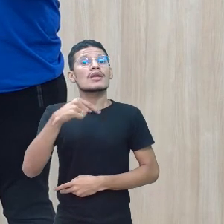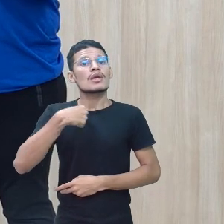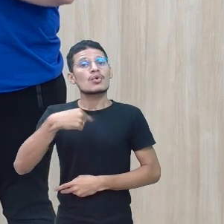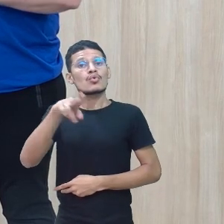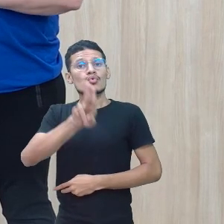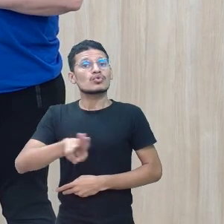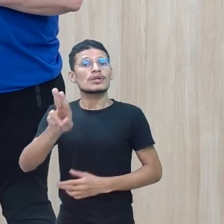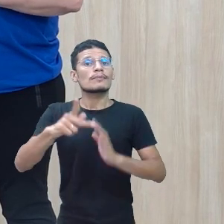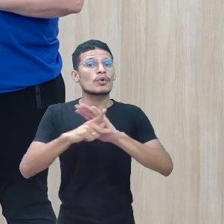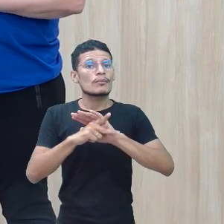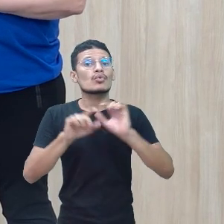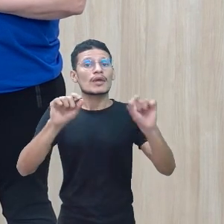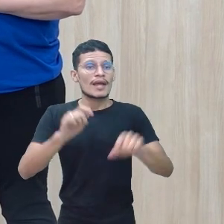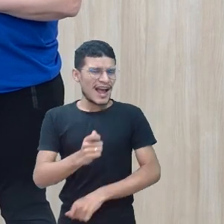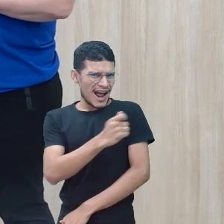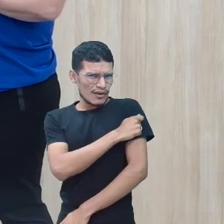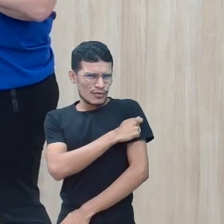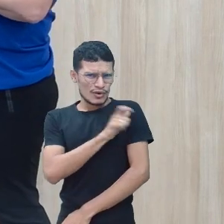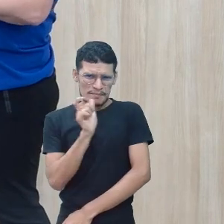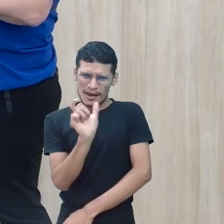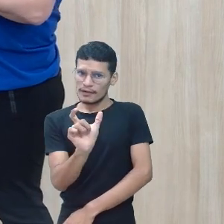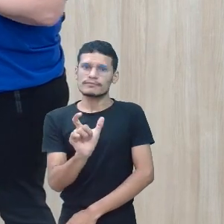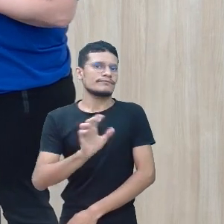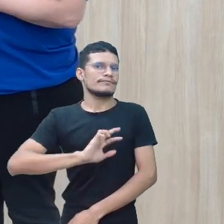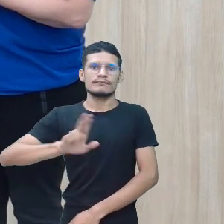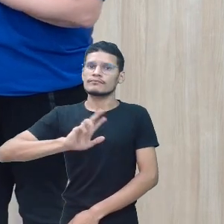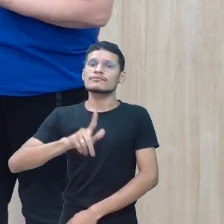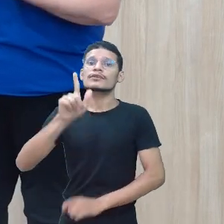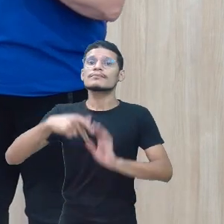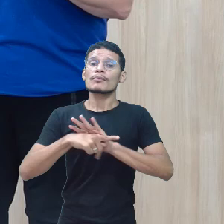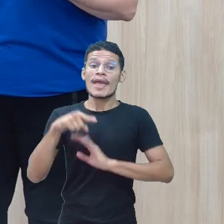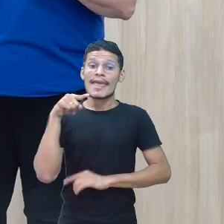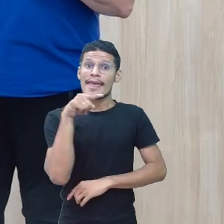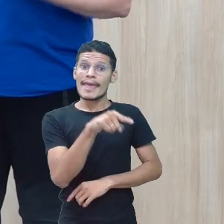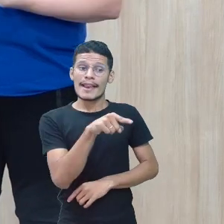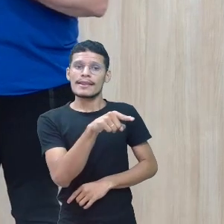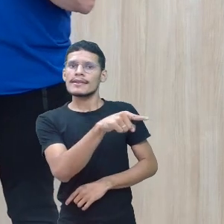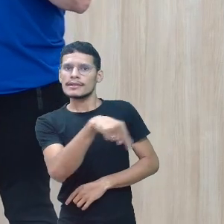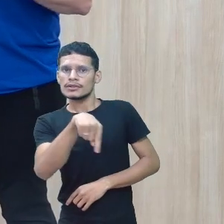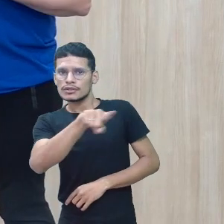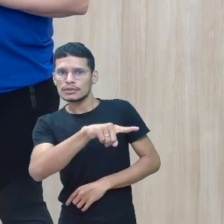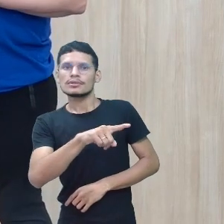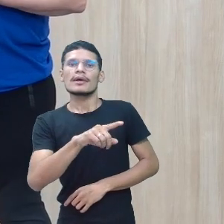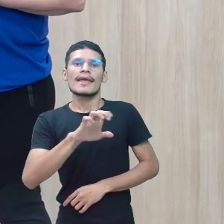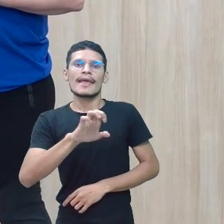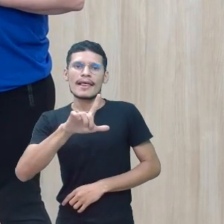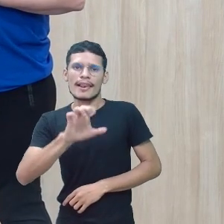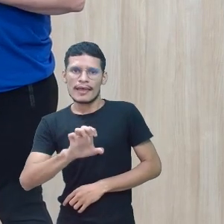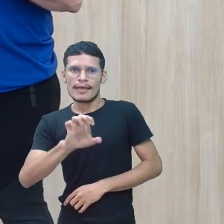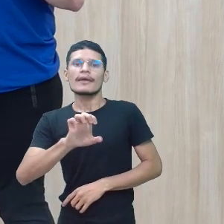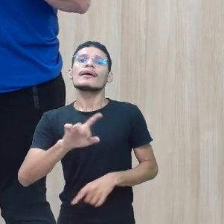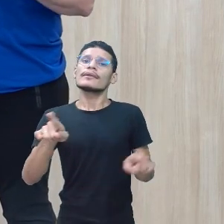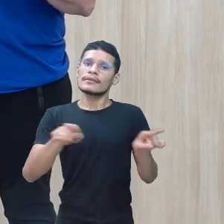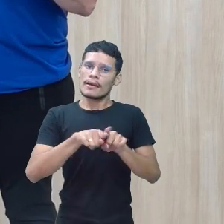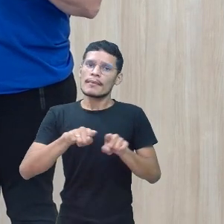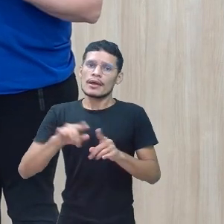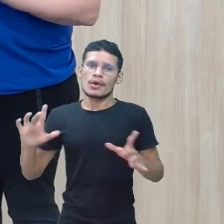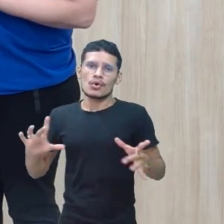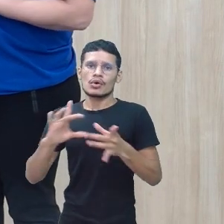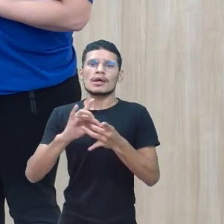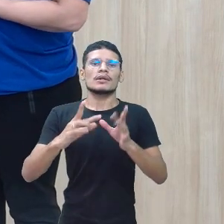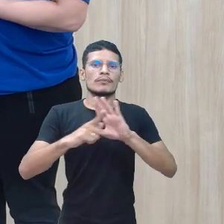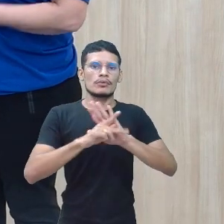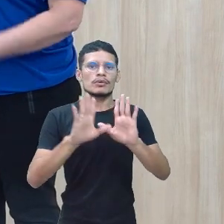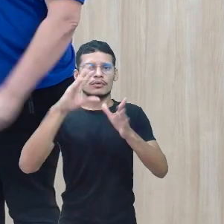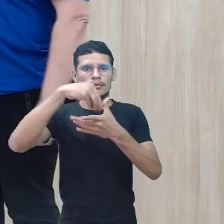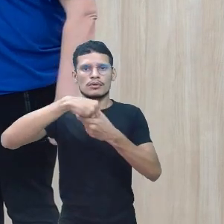usei o pronome ele. E esse pronome ele também é um elemento conector dentro da